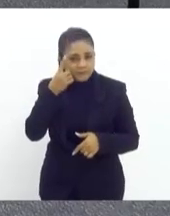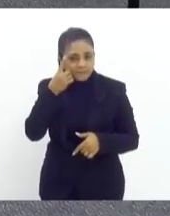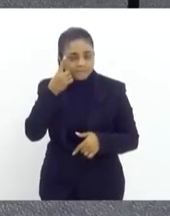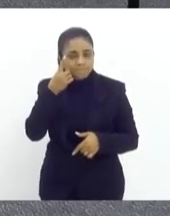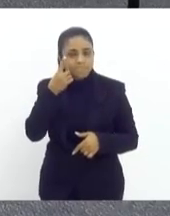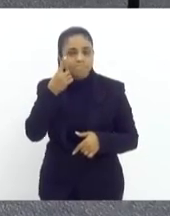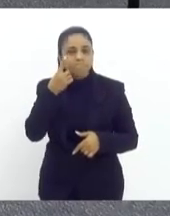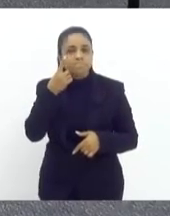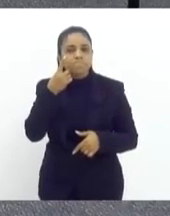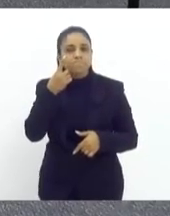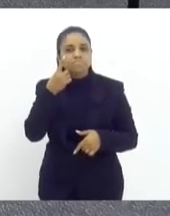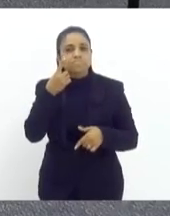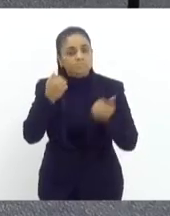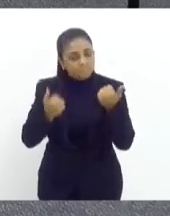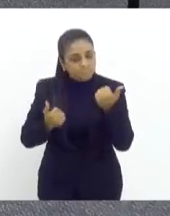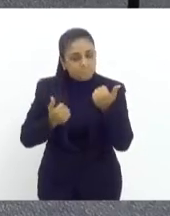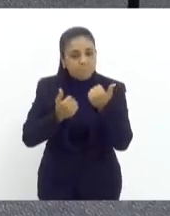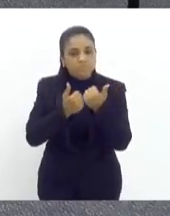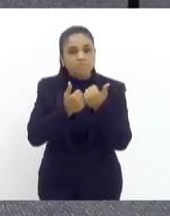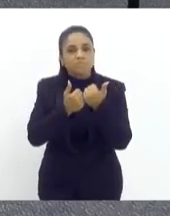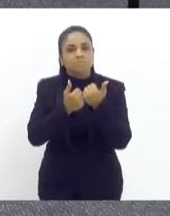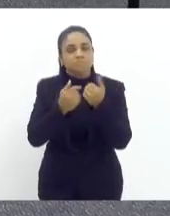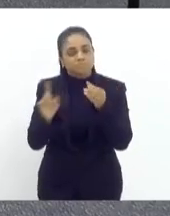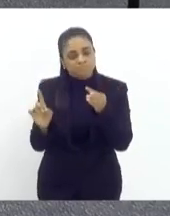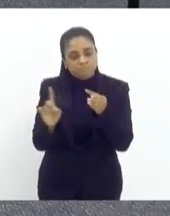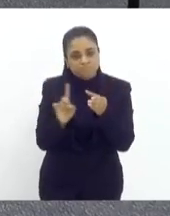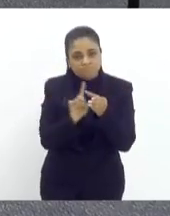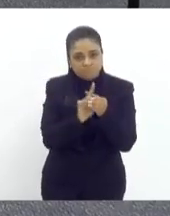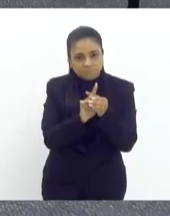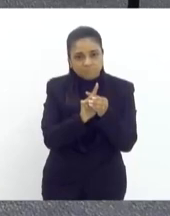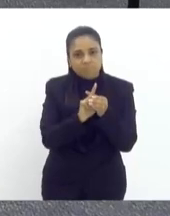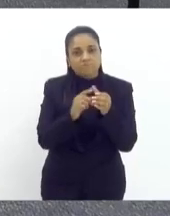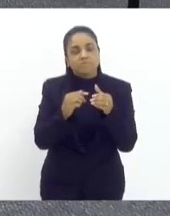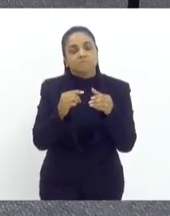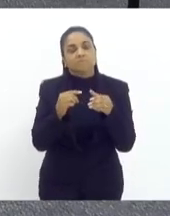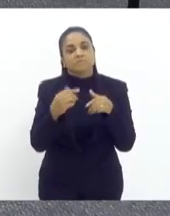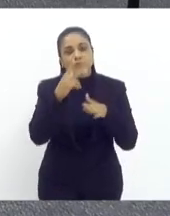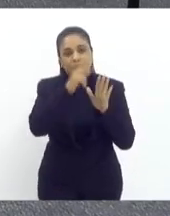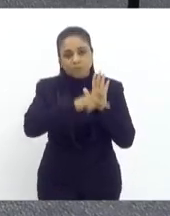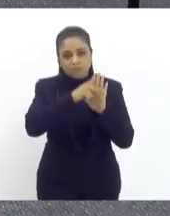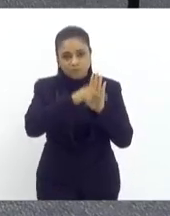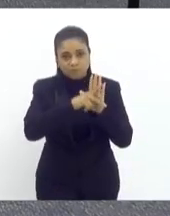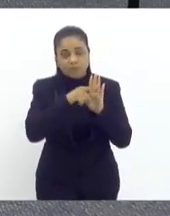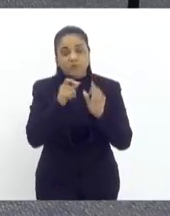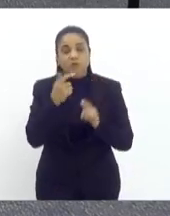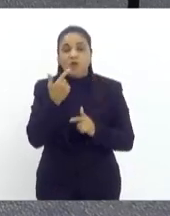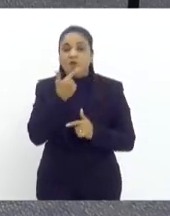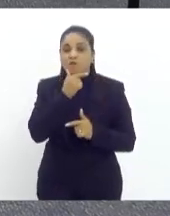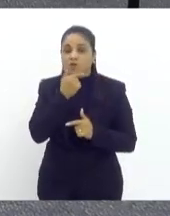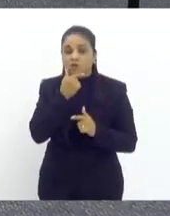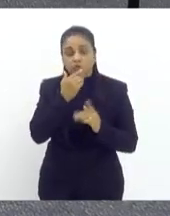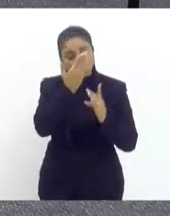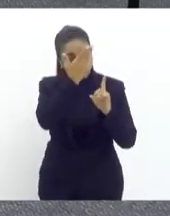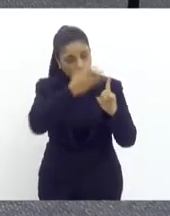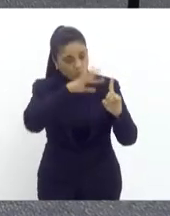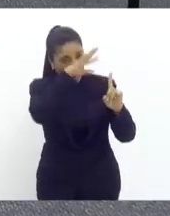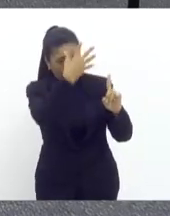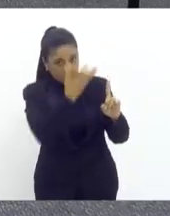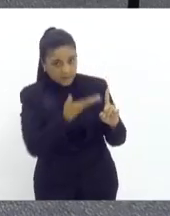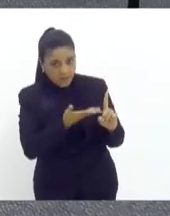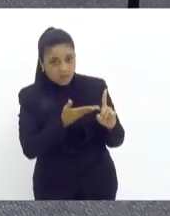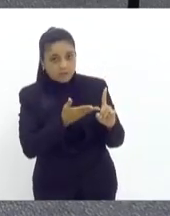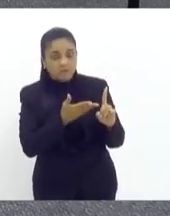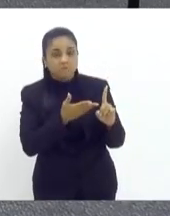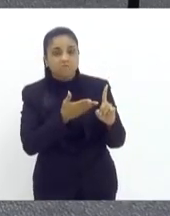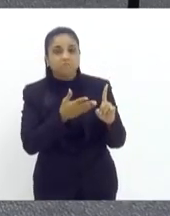possam também ser coautores dessa iniciativa que vai dar o Vini Junior que é